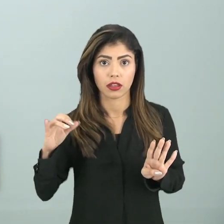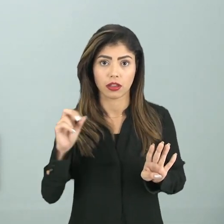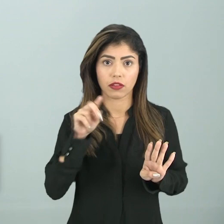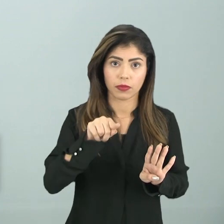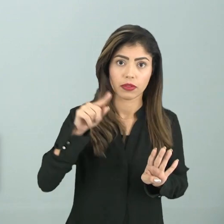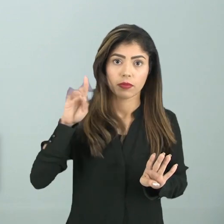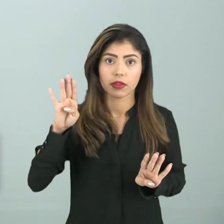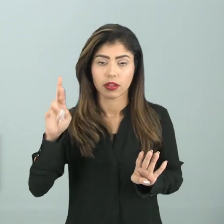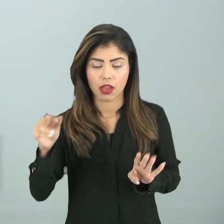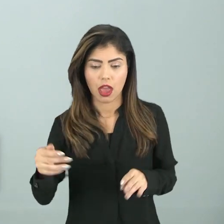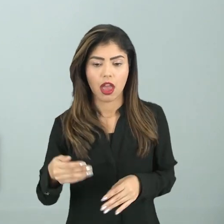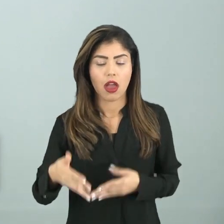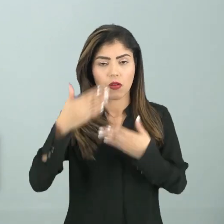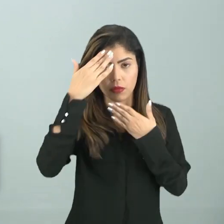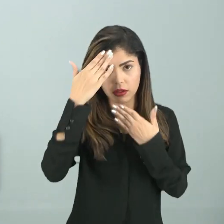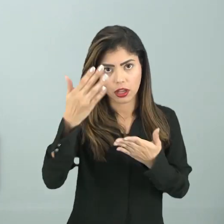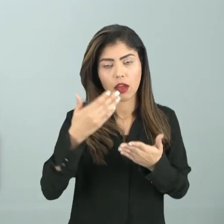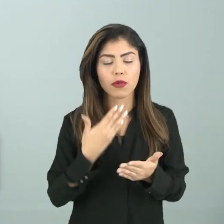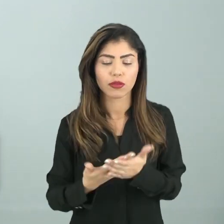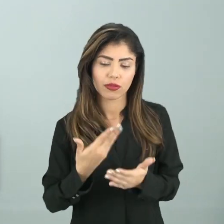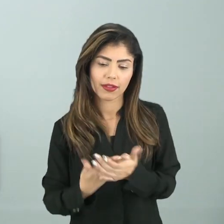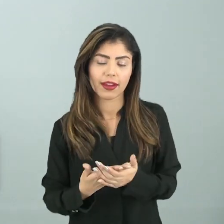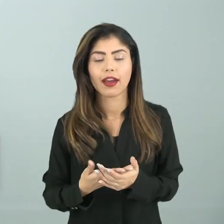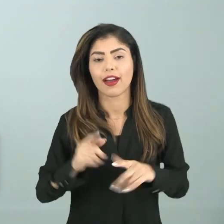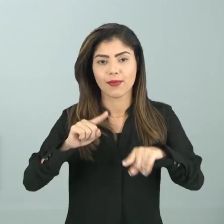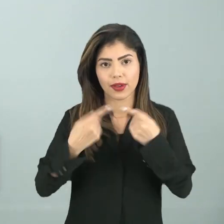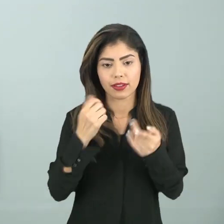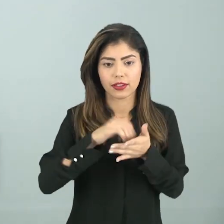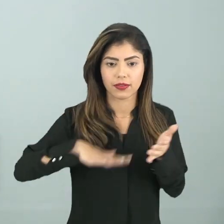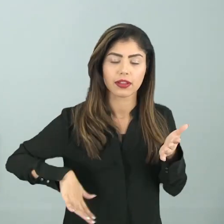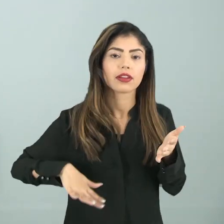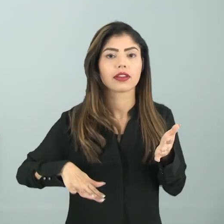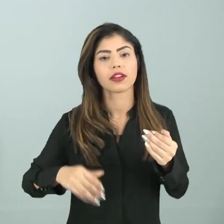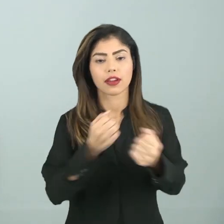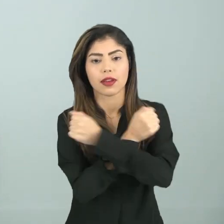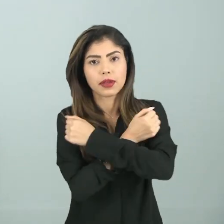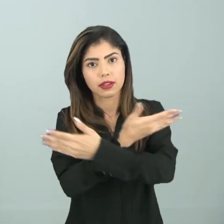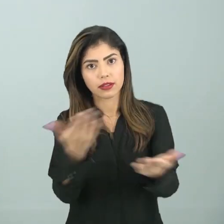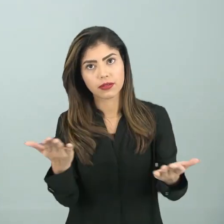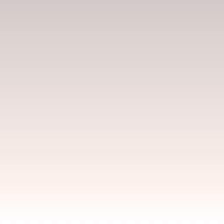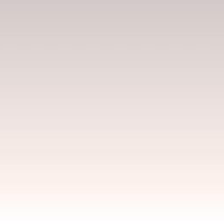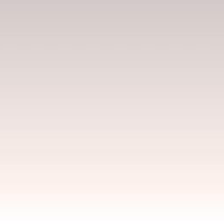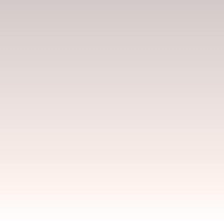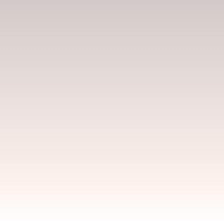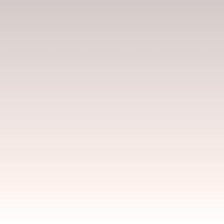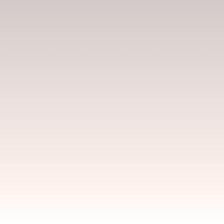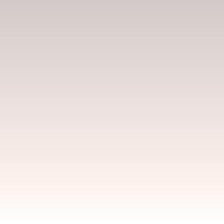www.educ.ci.ac.gov.br e contamos com vocês para estudar, fazer mais atividades. Um abraço a todos.